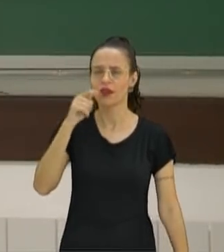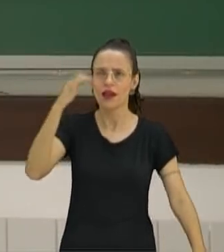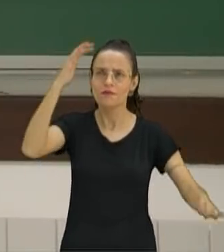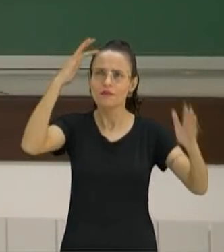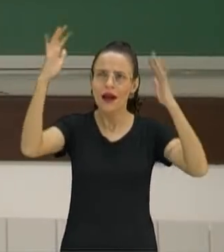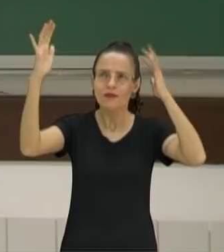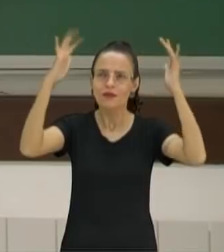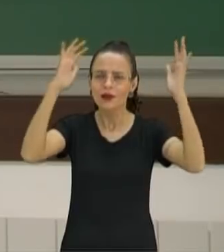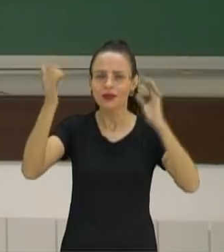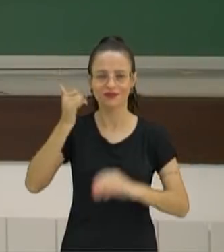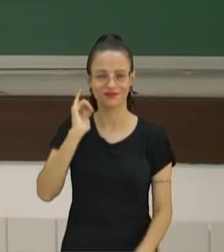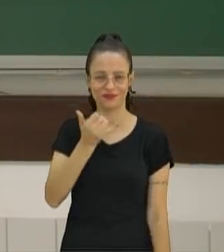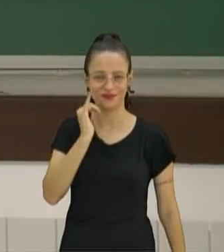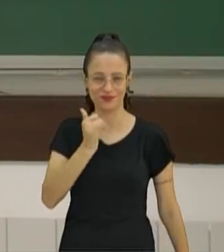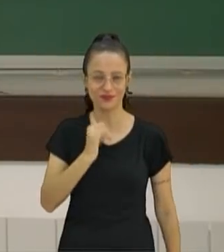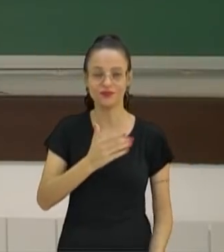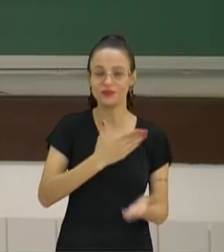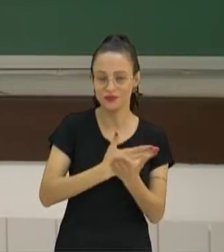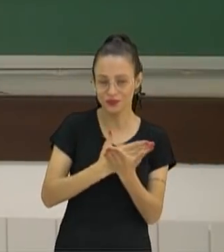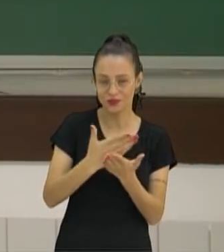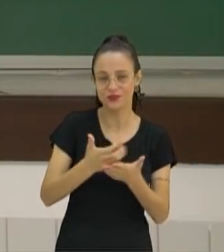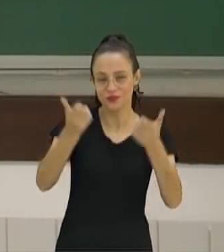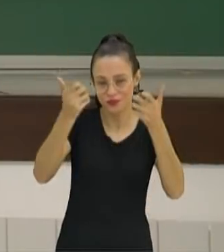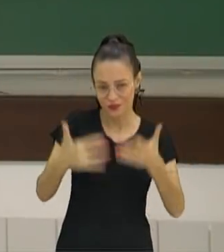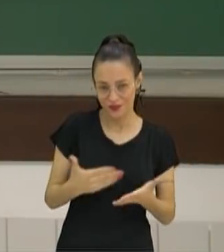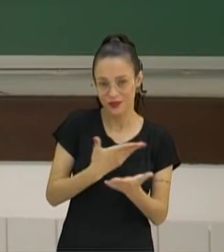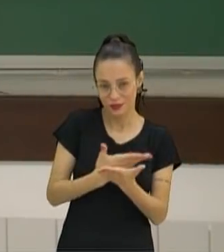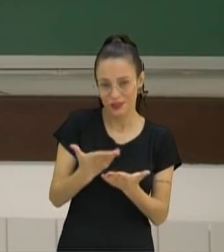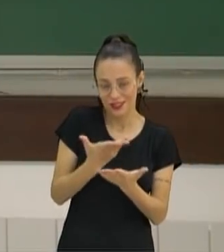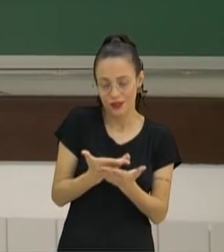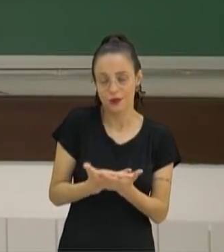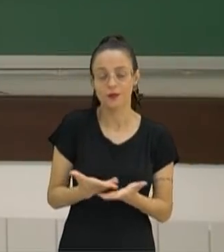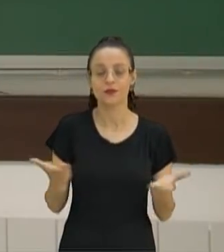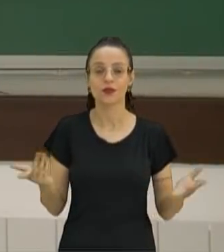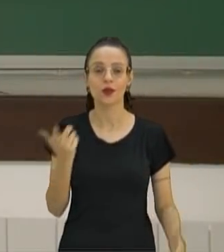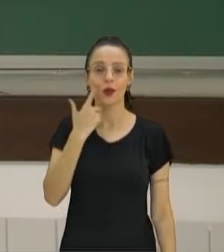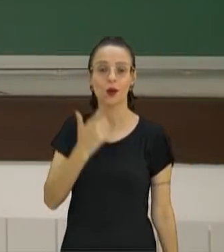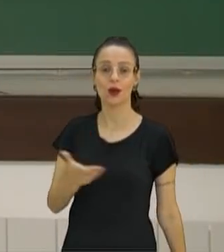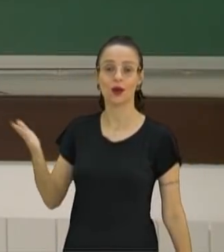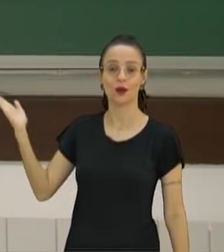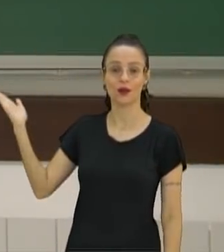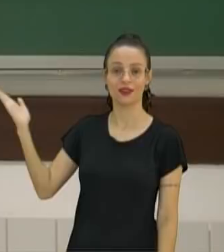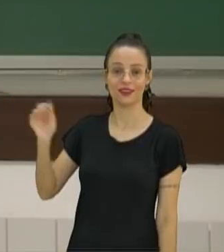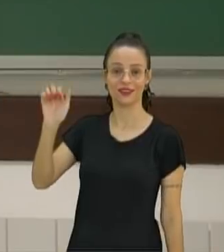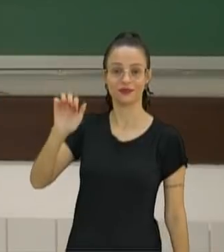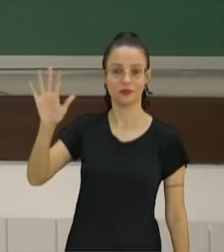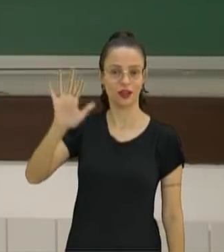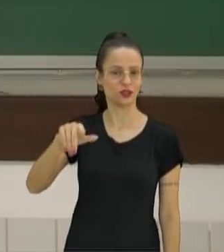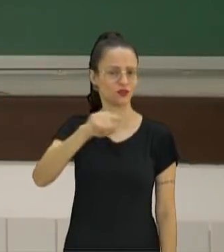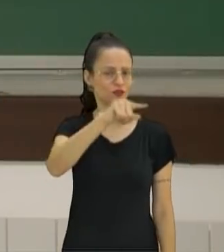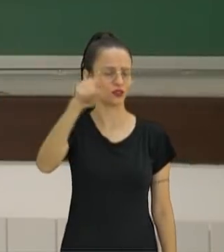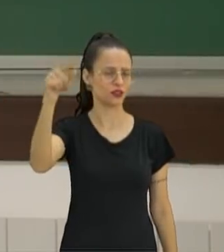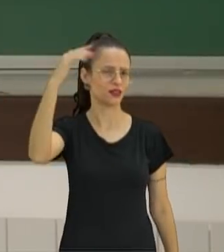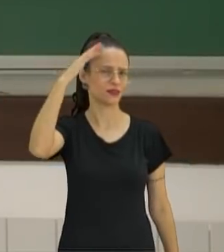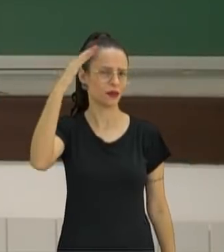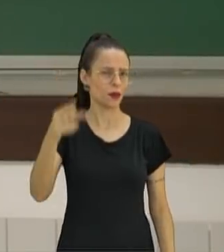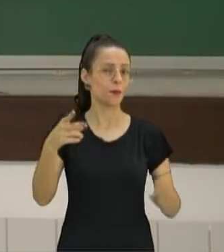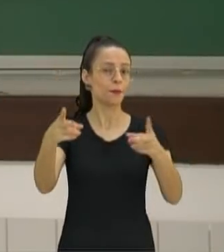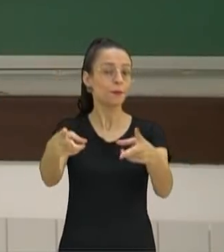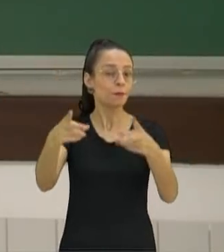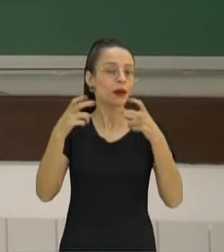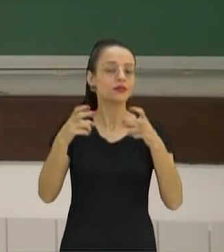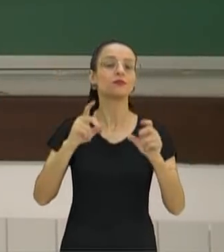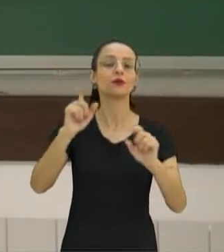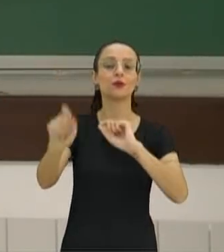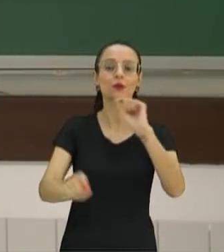imaginários que a gente começou a falar no início da aula. E a gente tem uma figura no nosso slide que já dá para perceber sobre